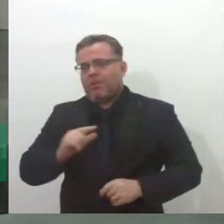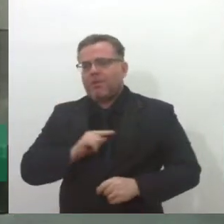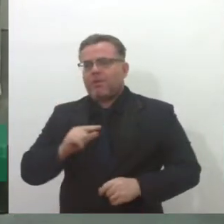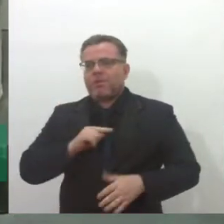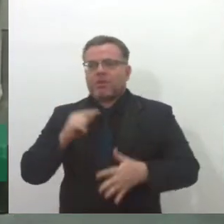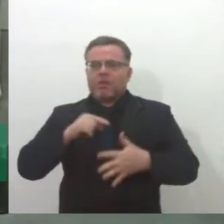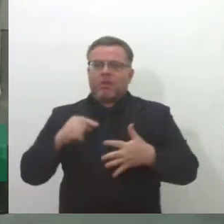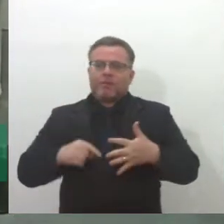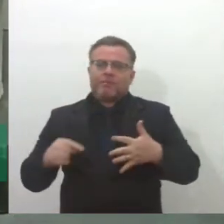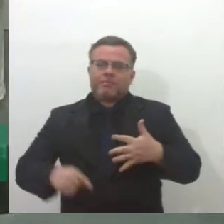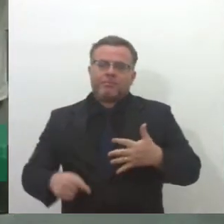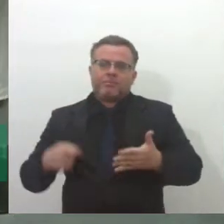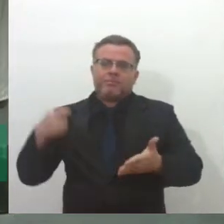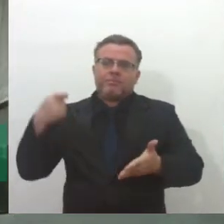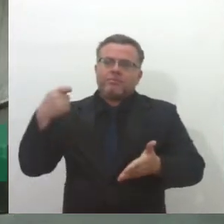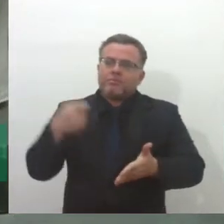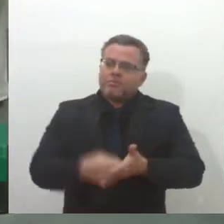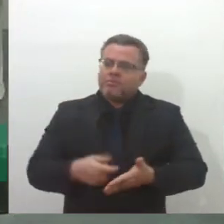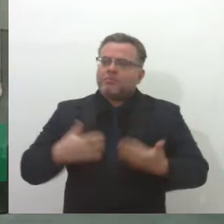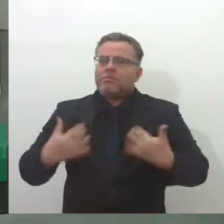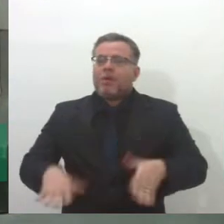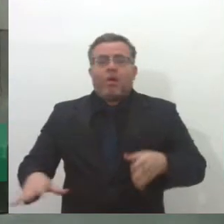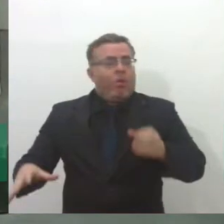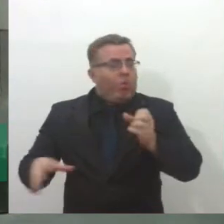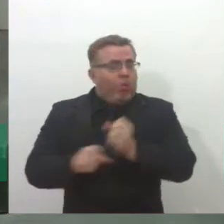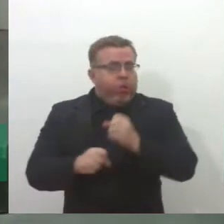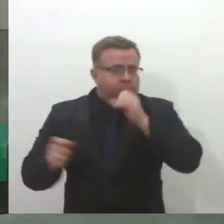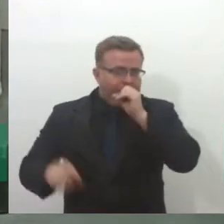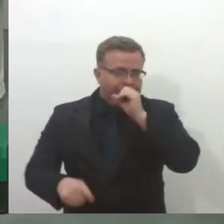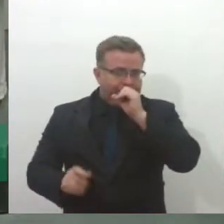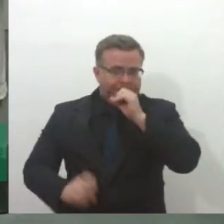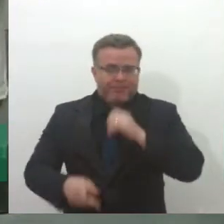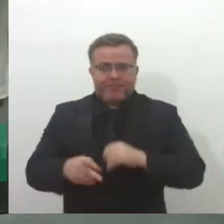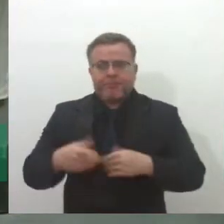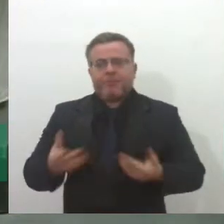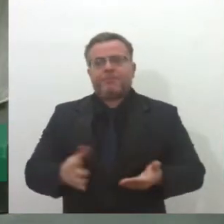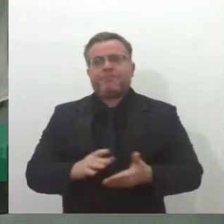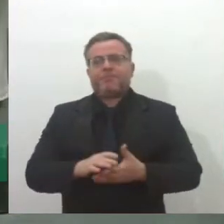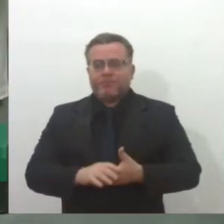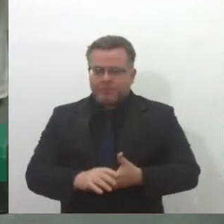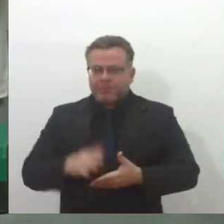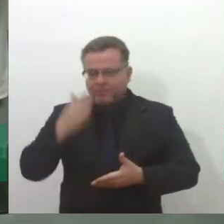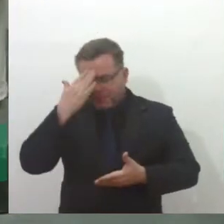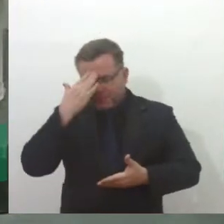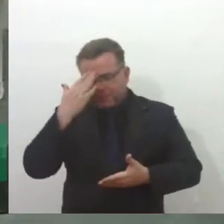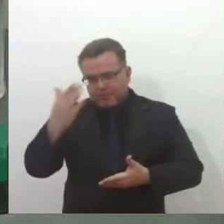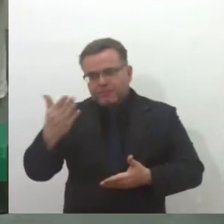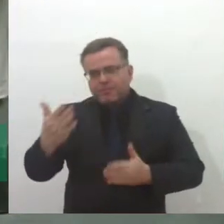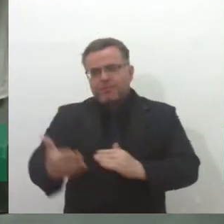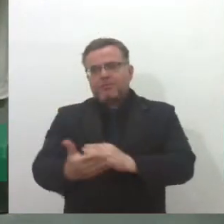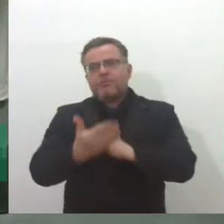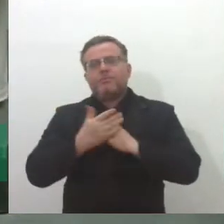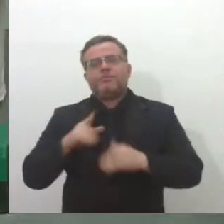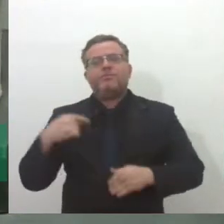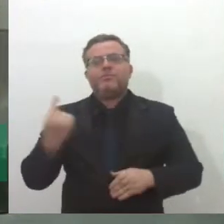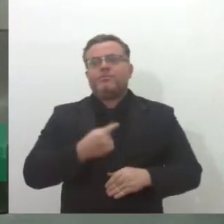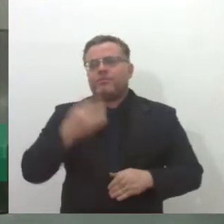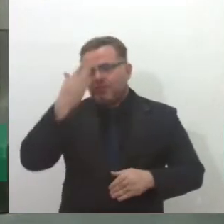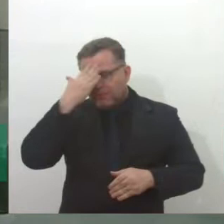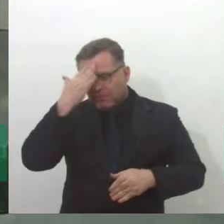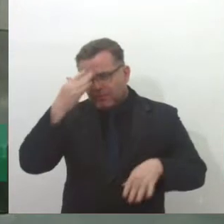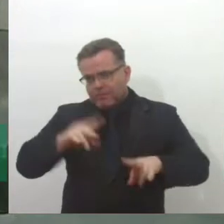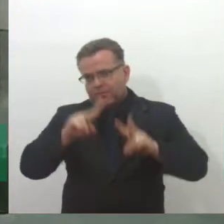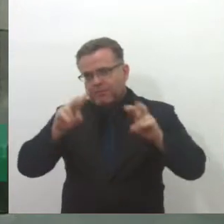né, embutidas, como a gente acabou de ver no vídeo. Então, obrigada por ajudar a gente a falar sobre esse tema hoje. Eu queria